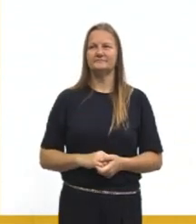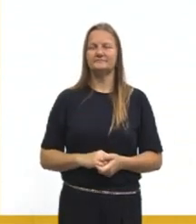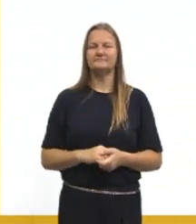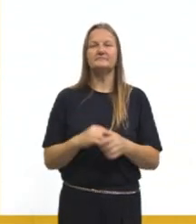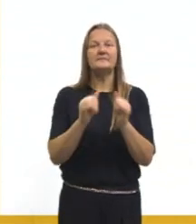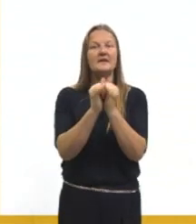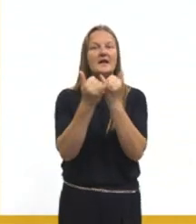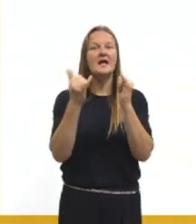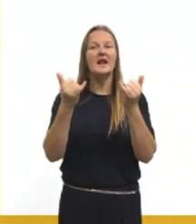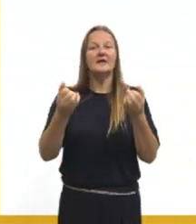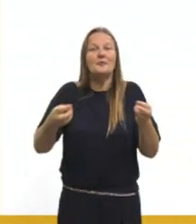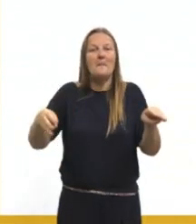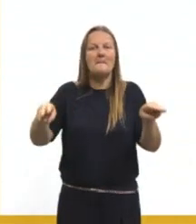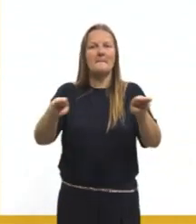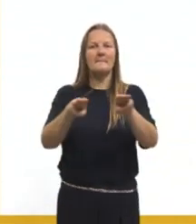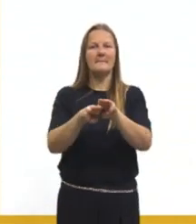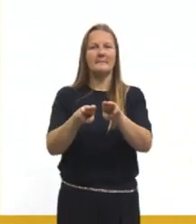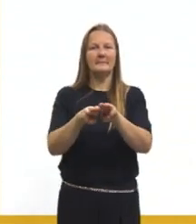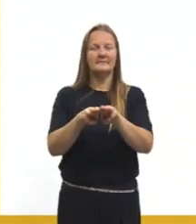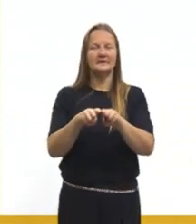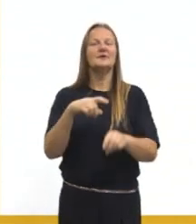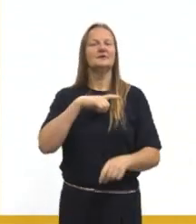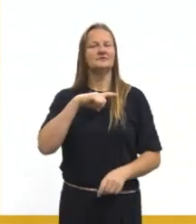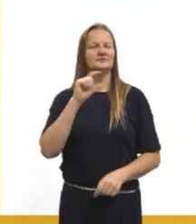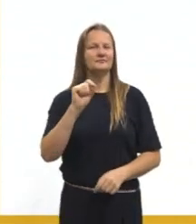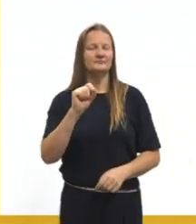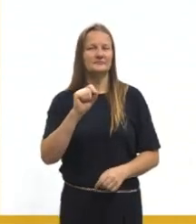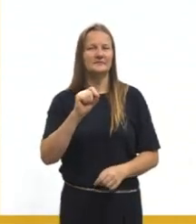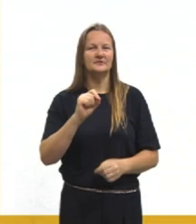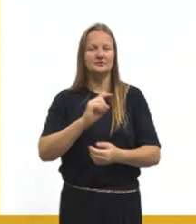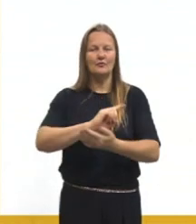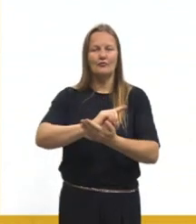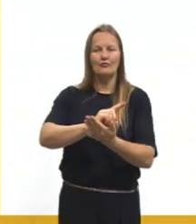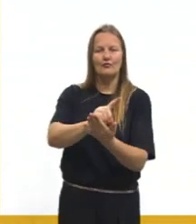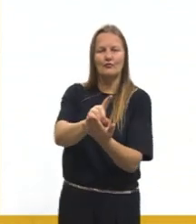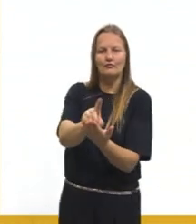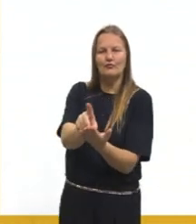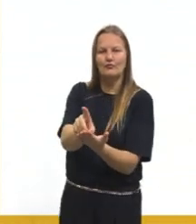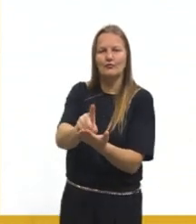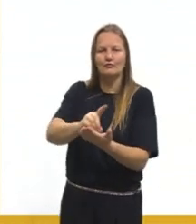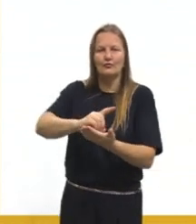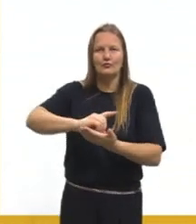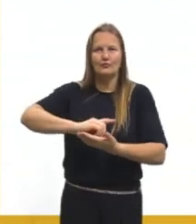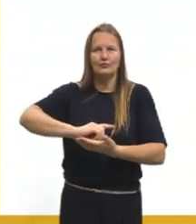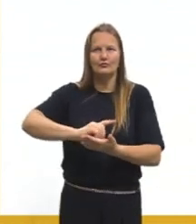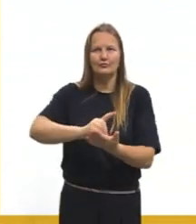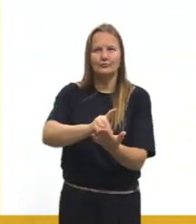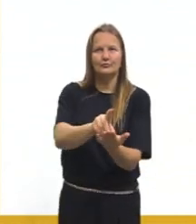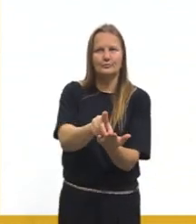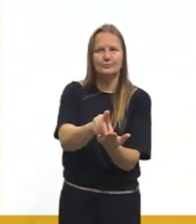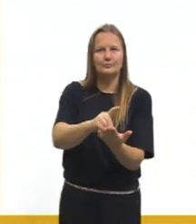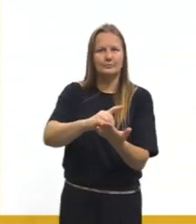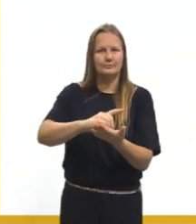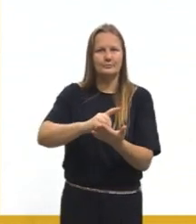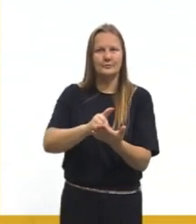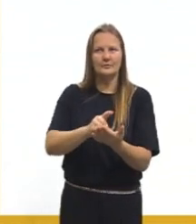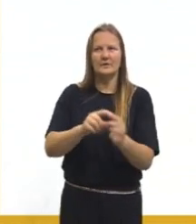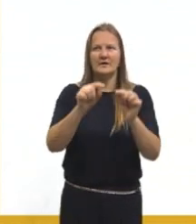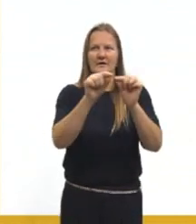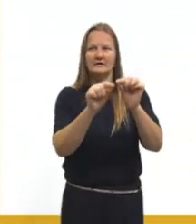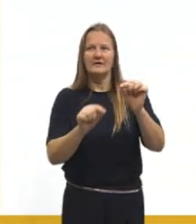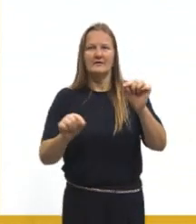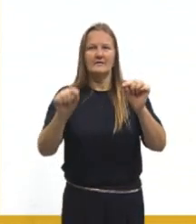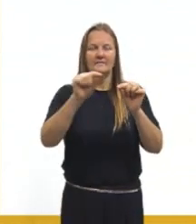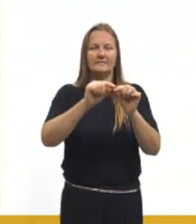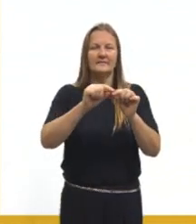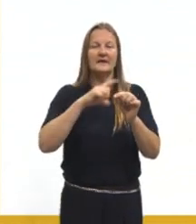eletromagnetismo tá onde a gente tinha bússolas né que iriam ser distribuídas nesse circo onde a gente tem um fio